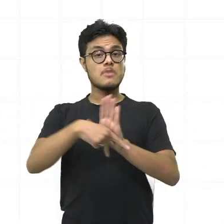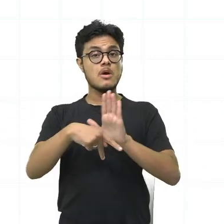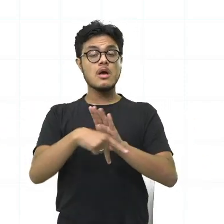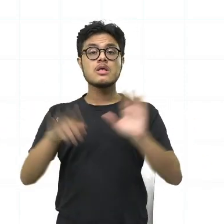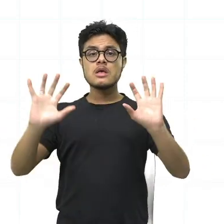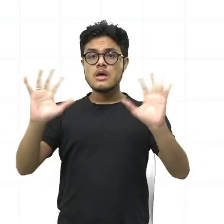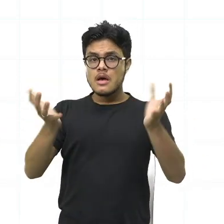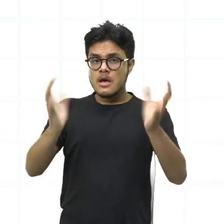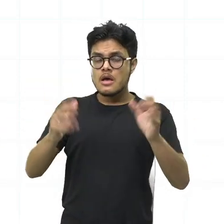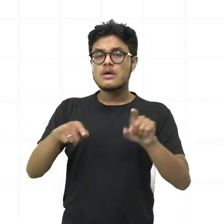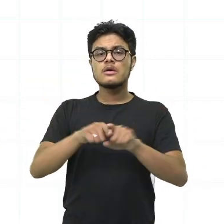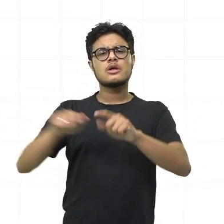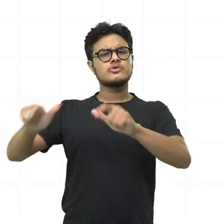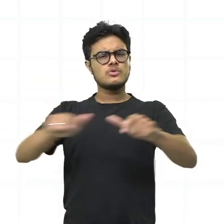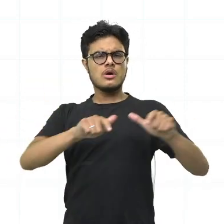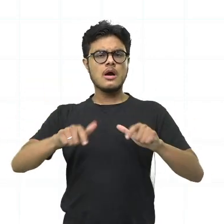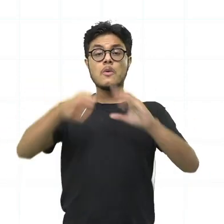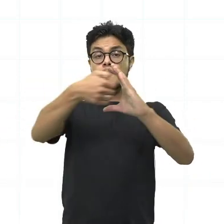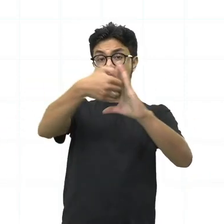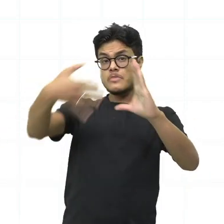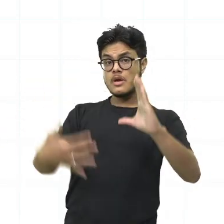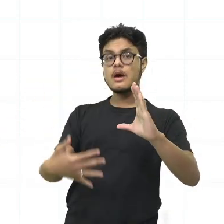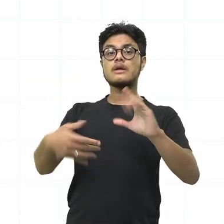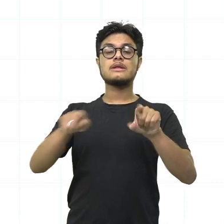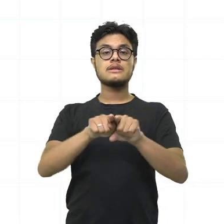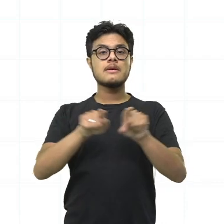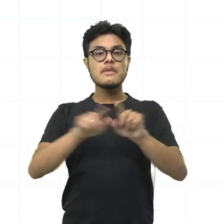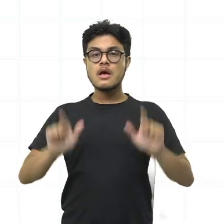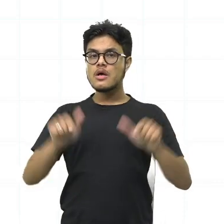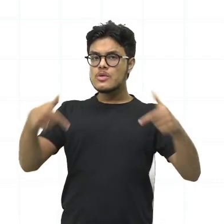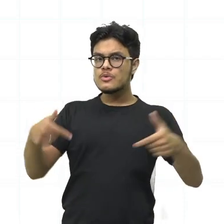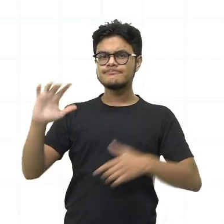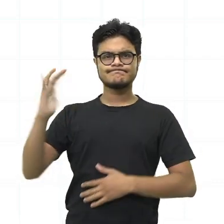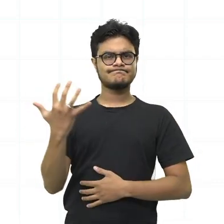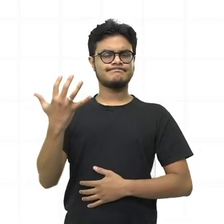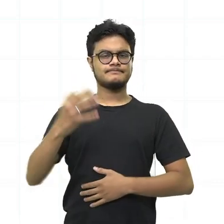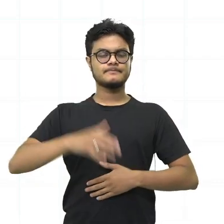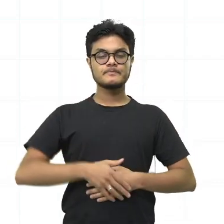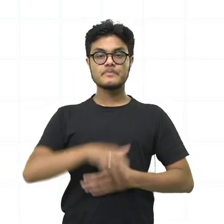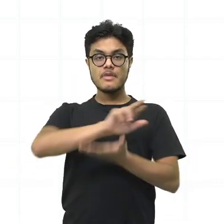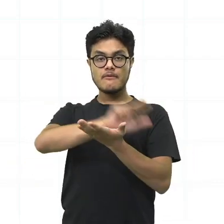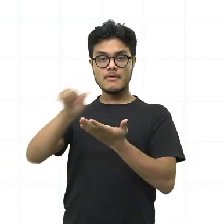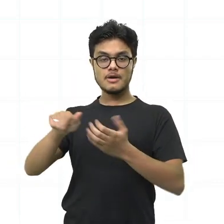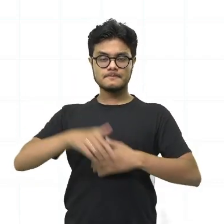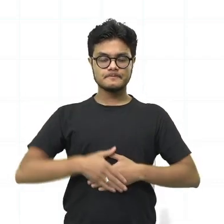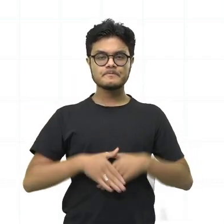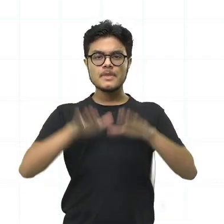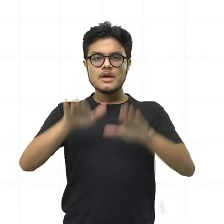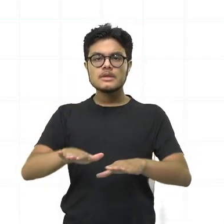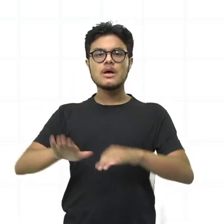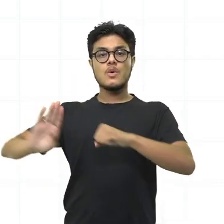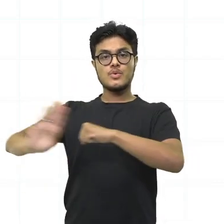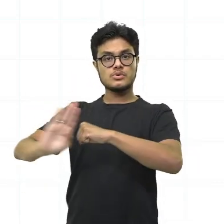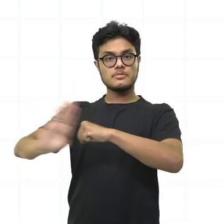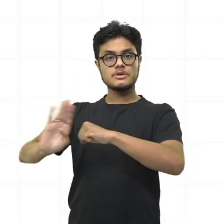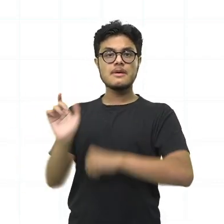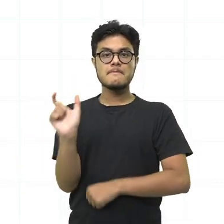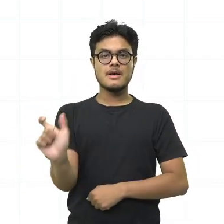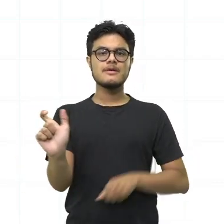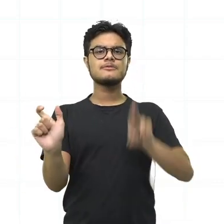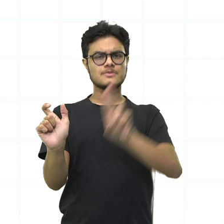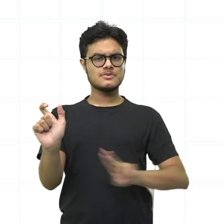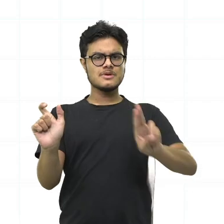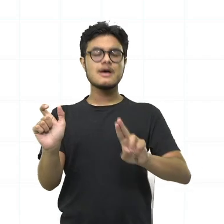fenômenos, lugares, qualidades, ações, dentre outros. Então, o substantivo é essa classe de palavras